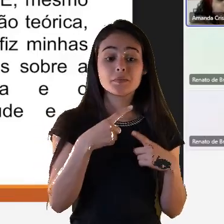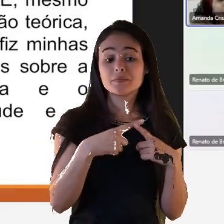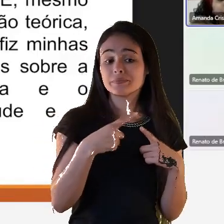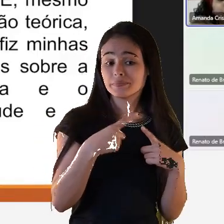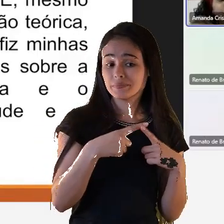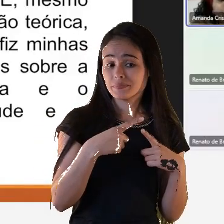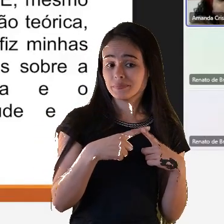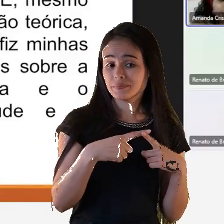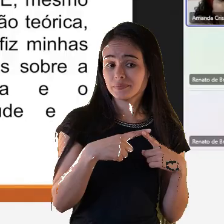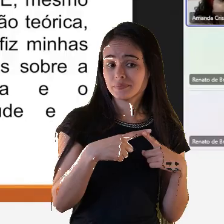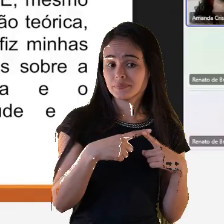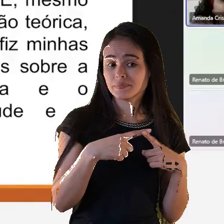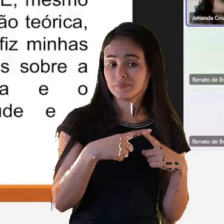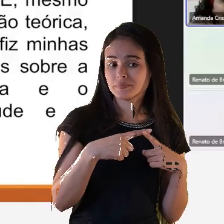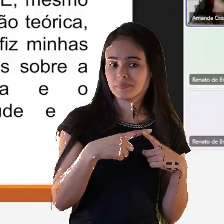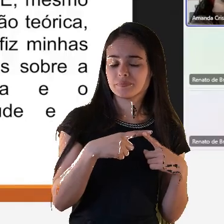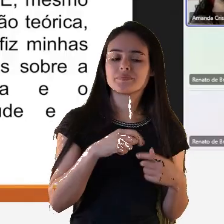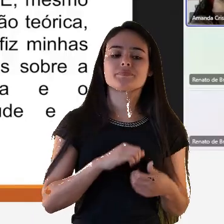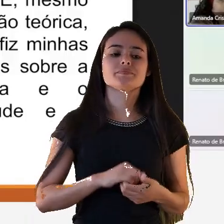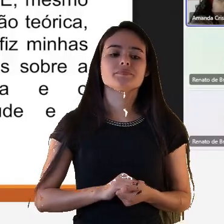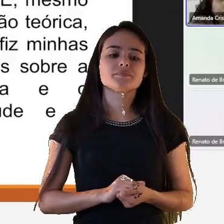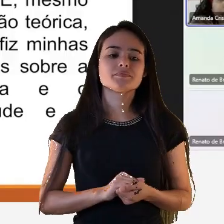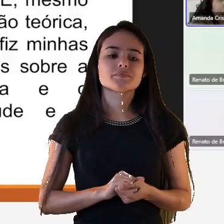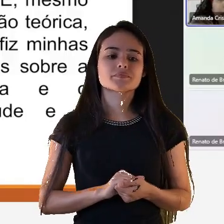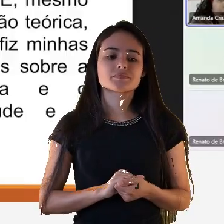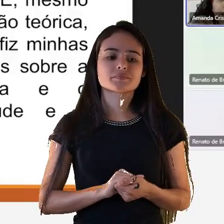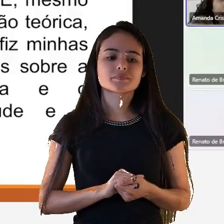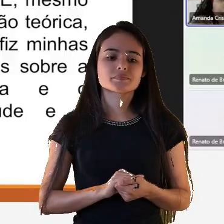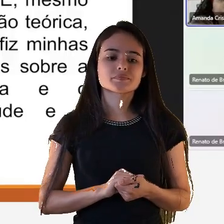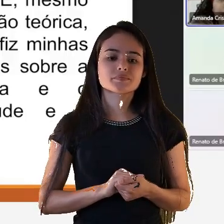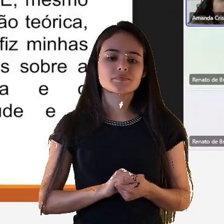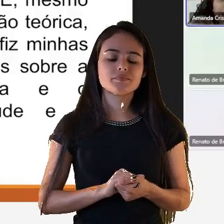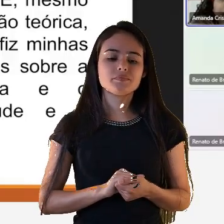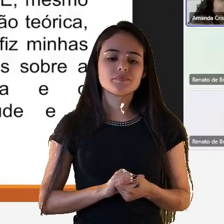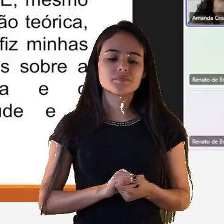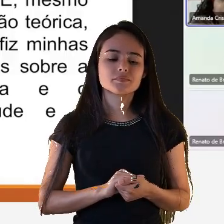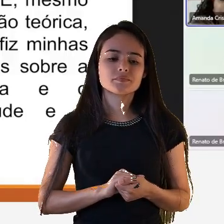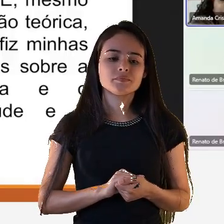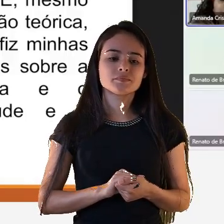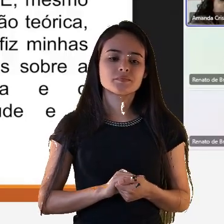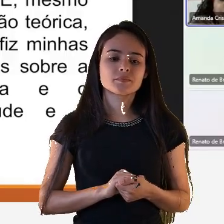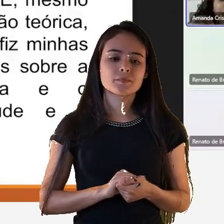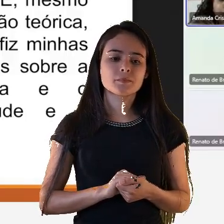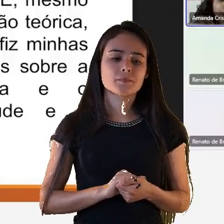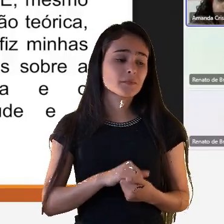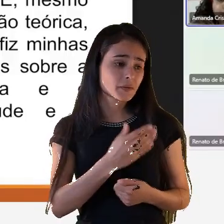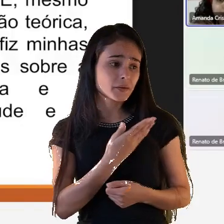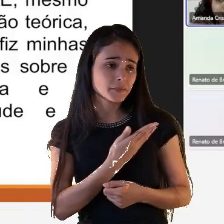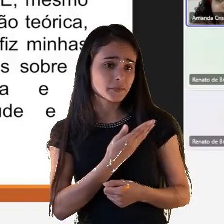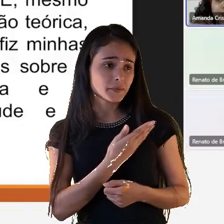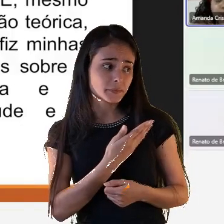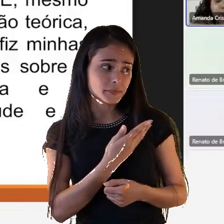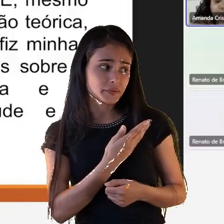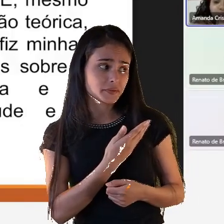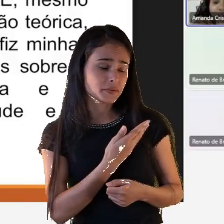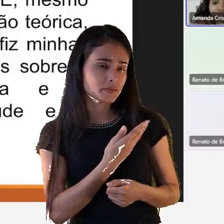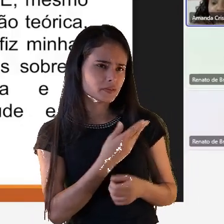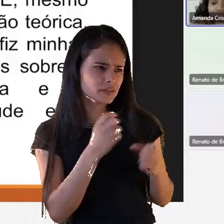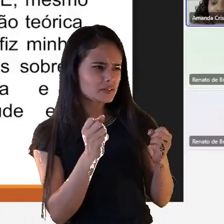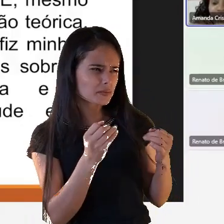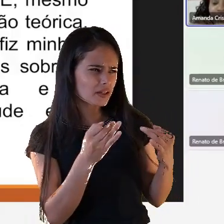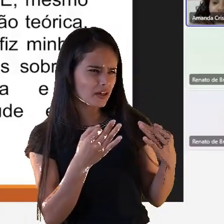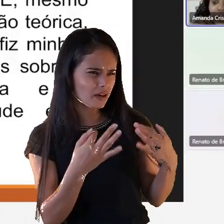Porque eu fui, eu assim, o Lelo falava, né, sobre idosos, né,